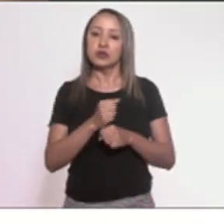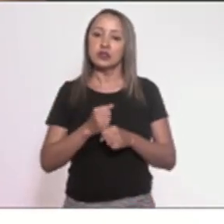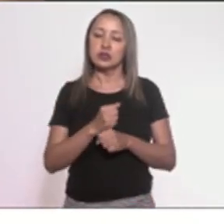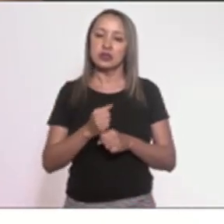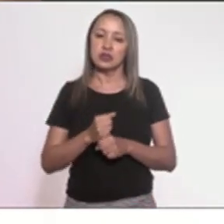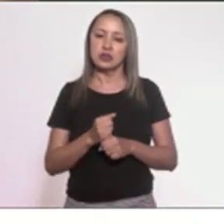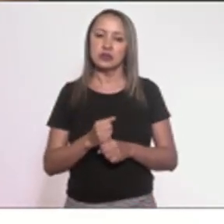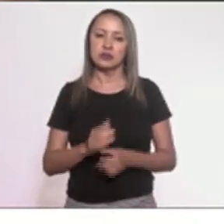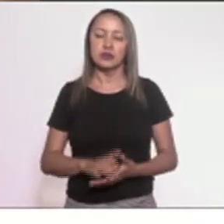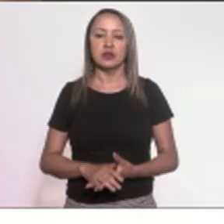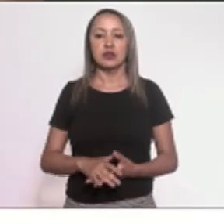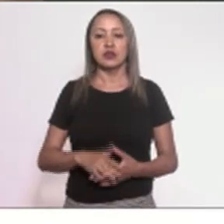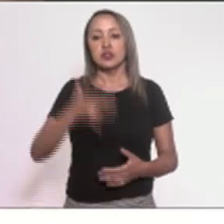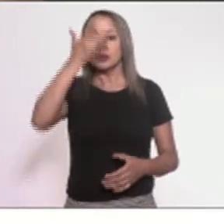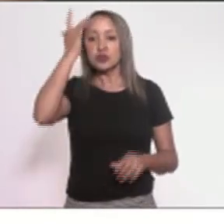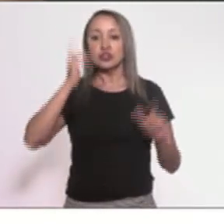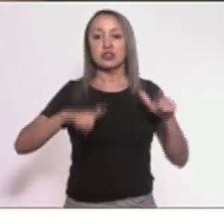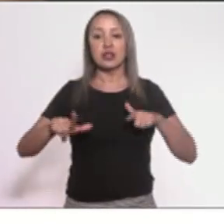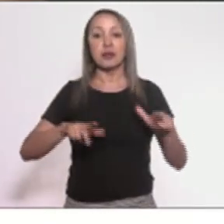os usineiros